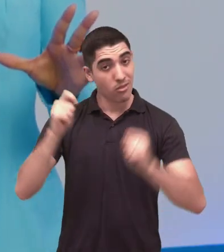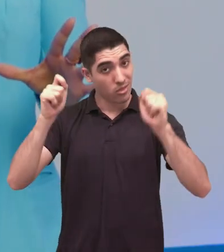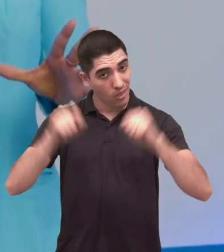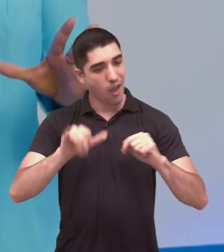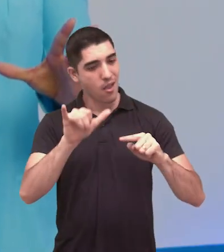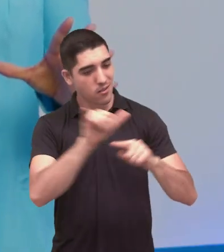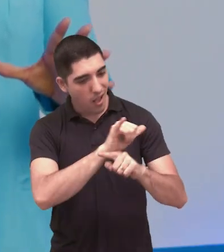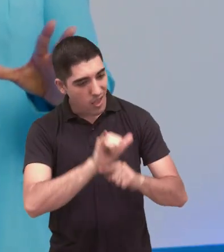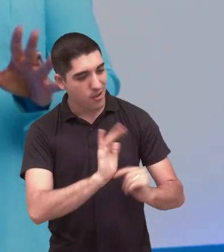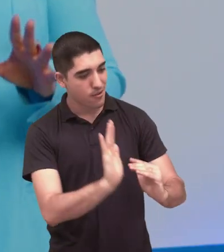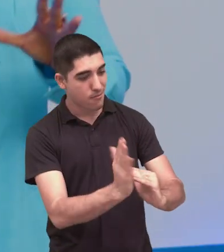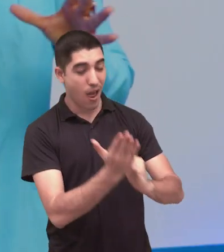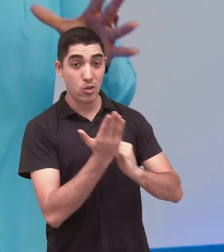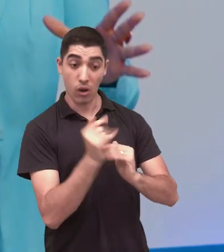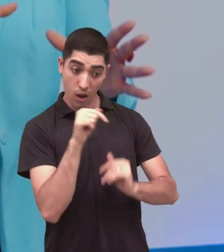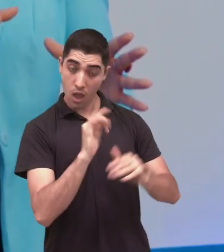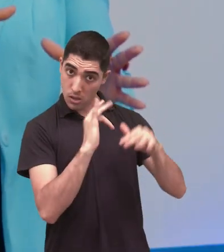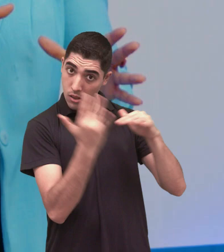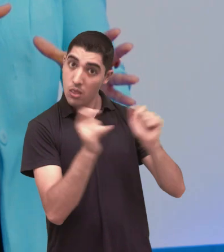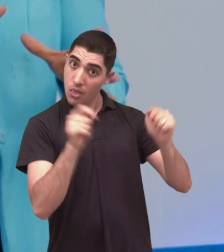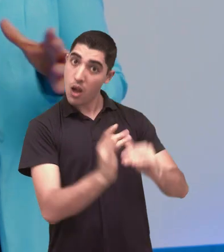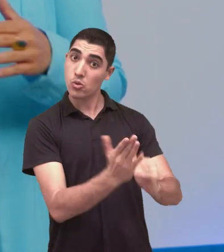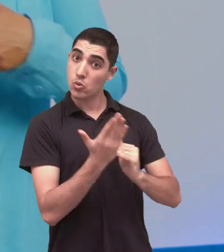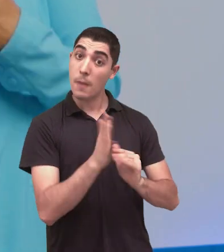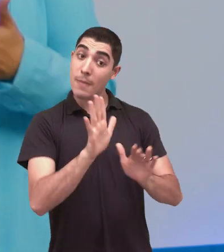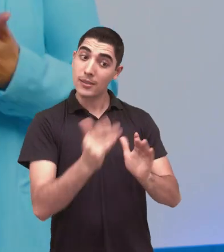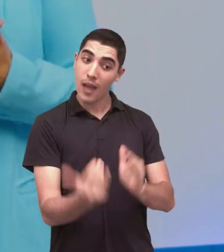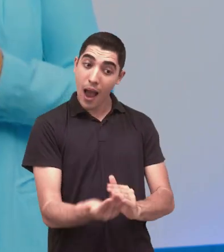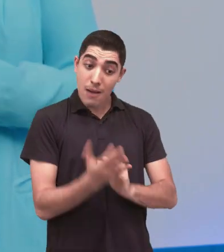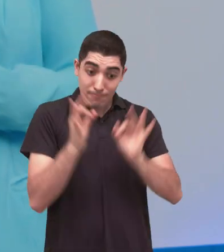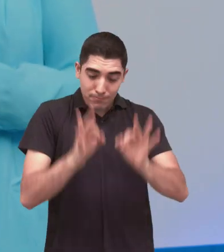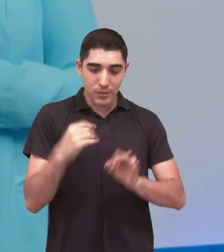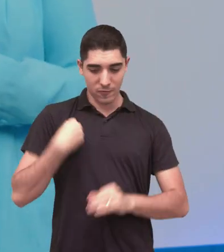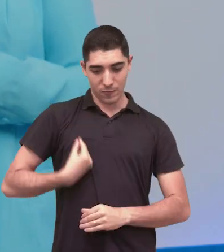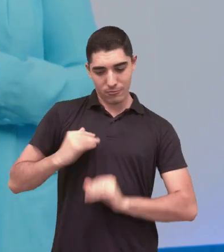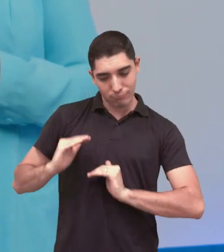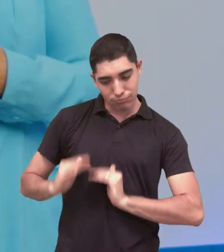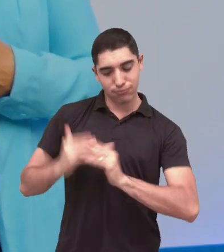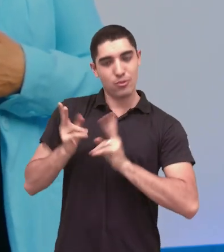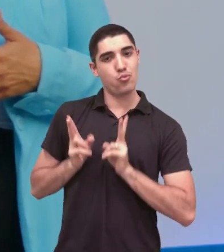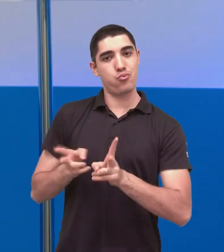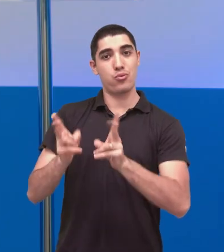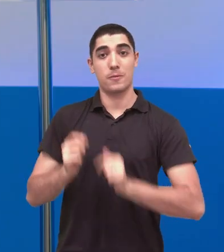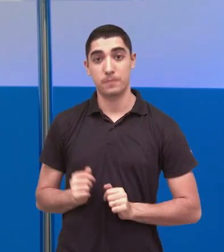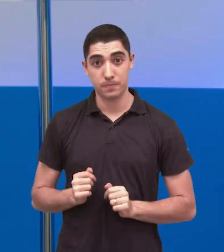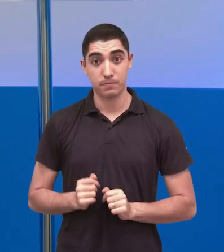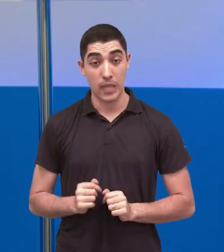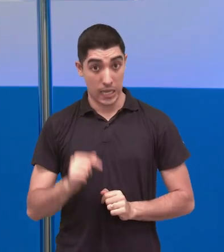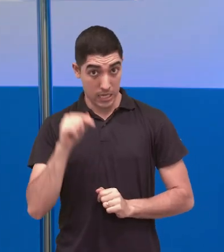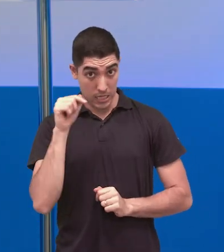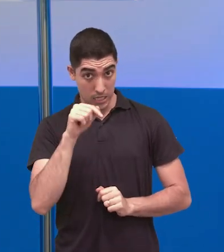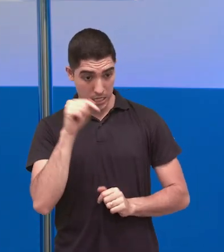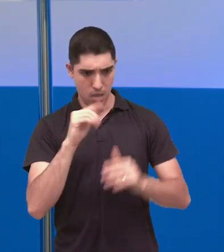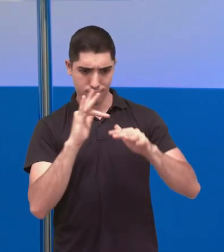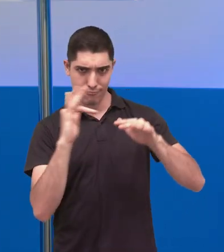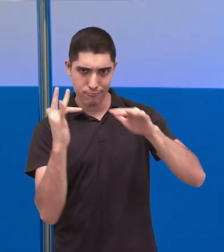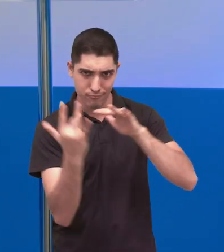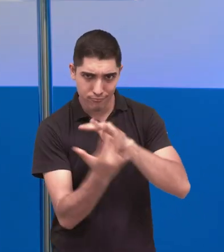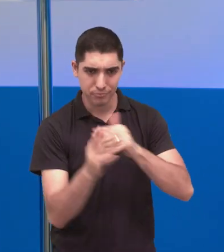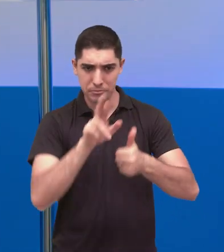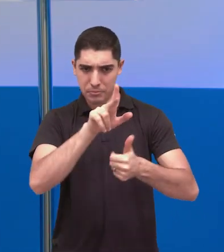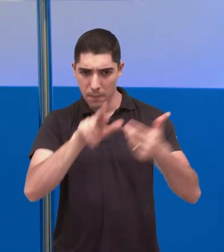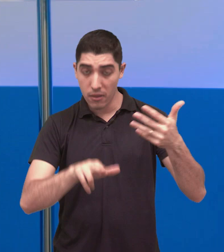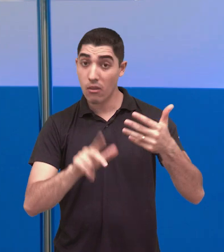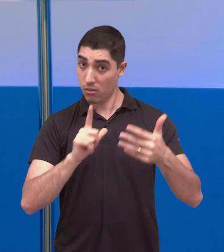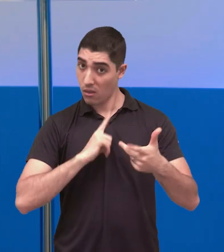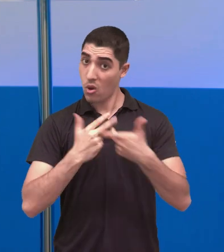para buscar alternativas nas redes sociais que favoreçam o desenvolvimento. E as plataformas estão